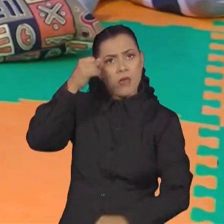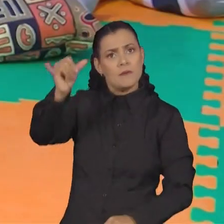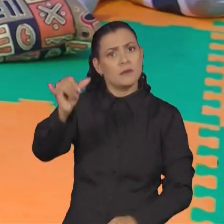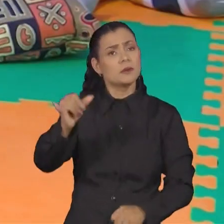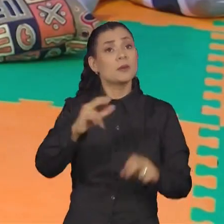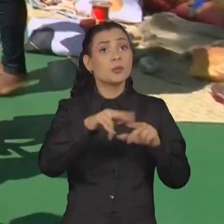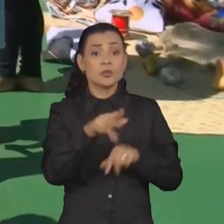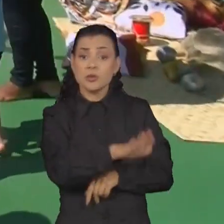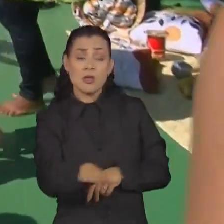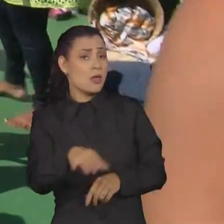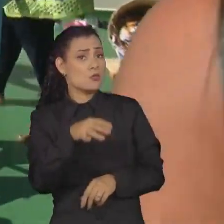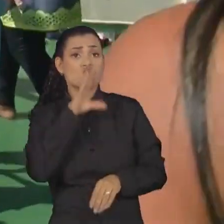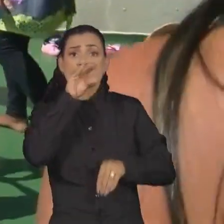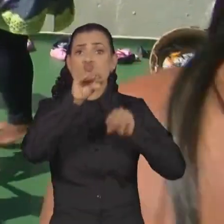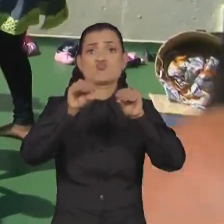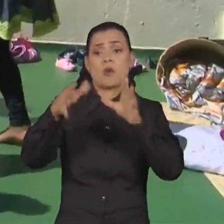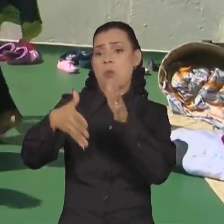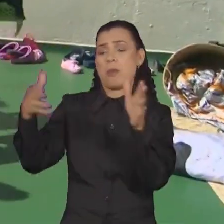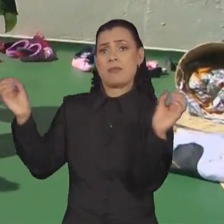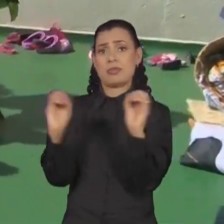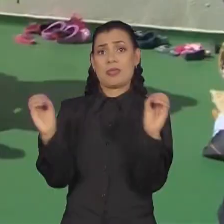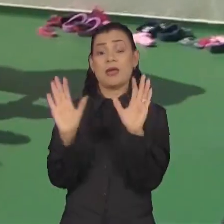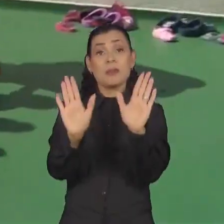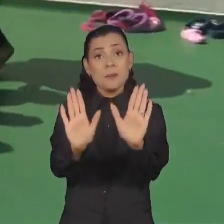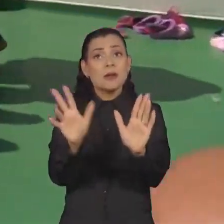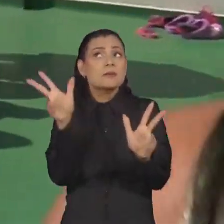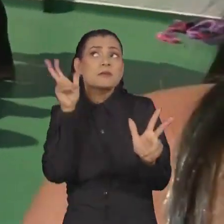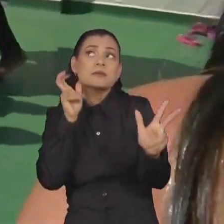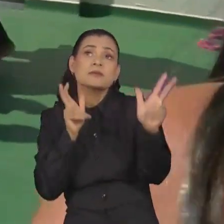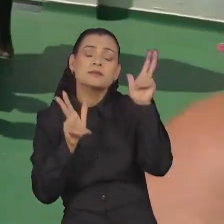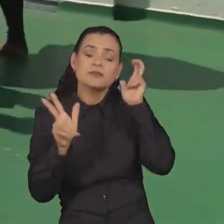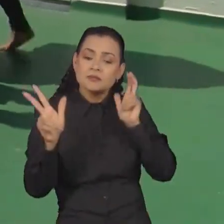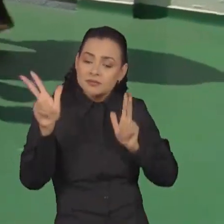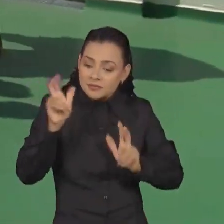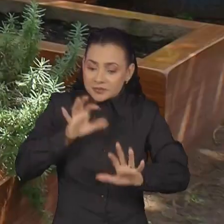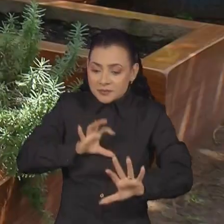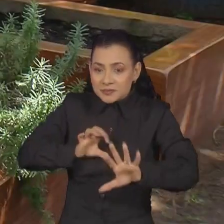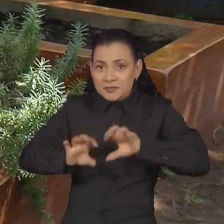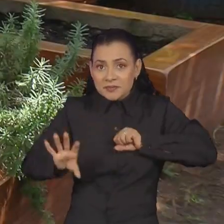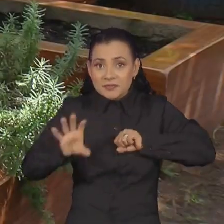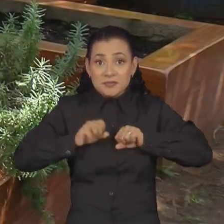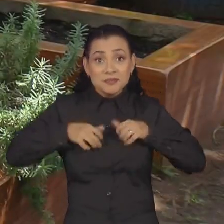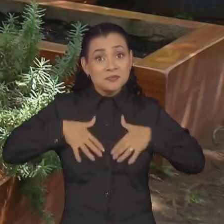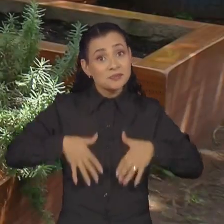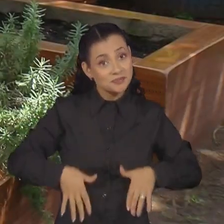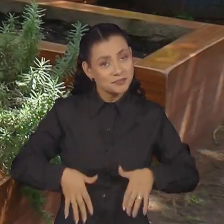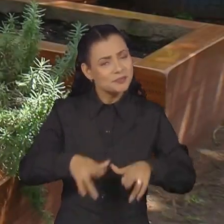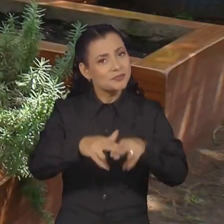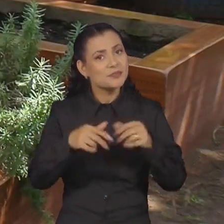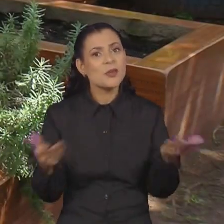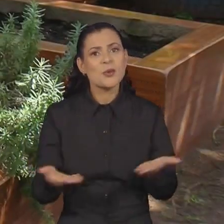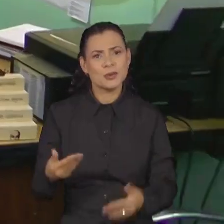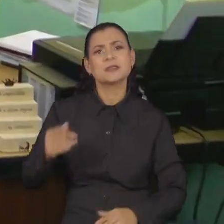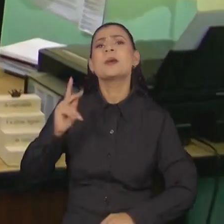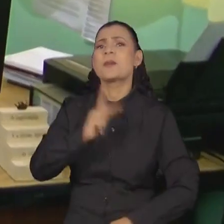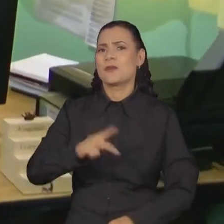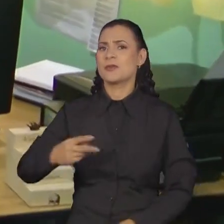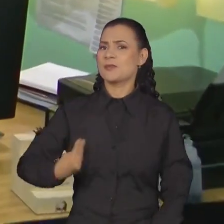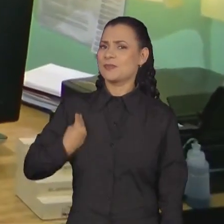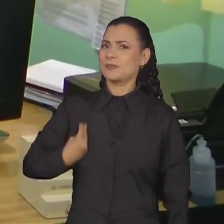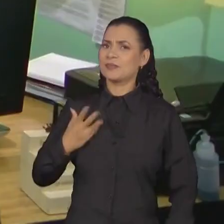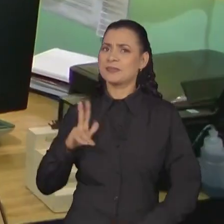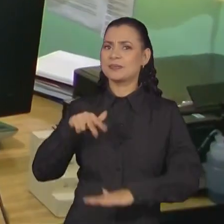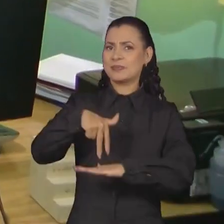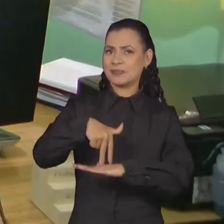não falando, eles estão ouvindo e isso vai ampliando o repertório deles. E hoje, a Protaon, com um